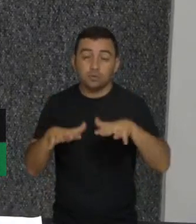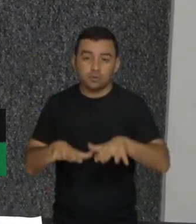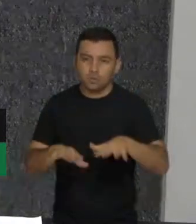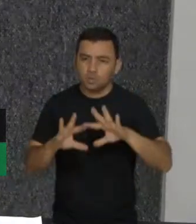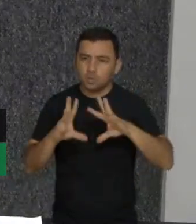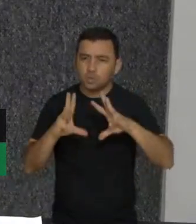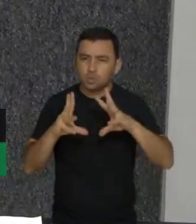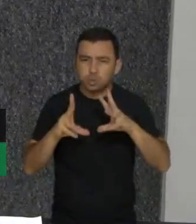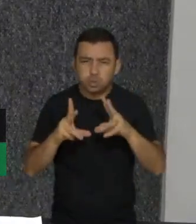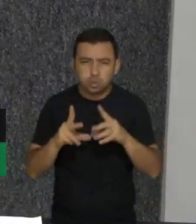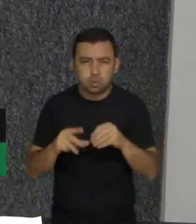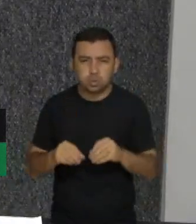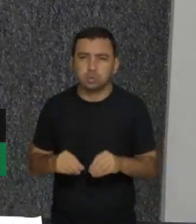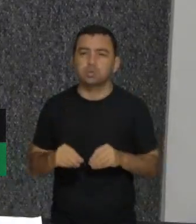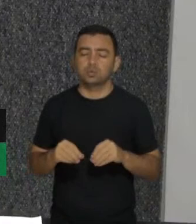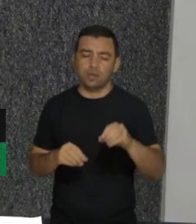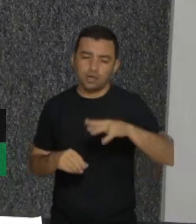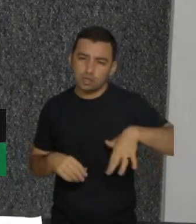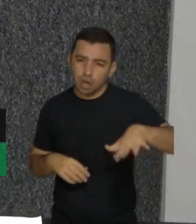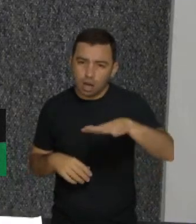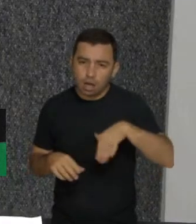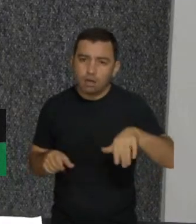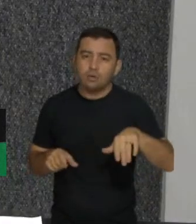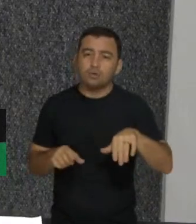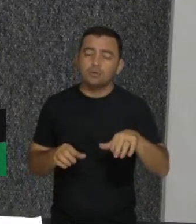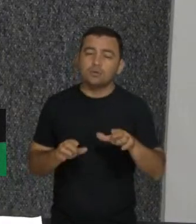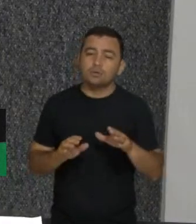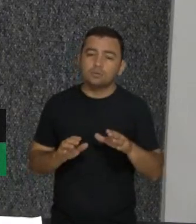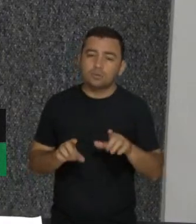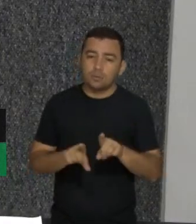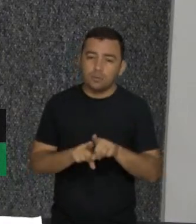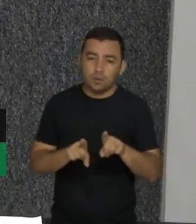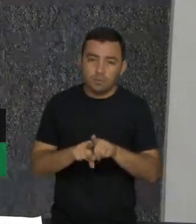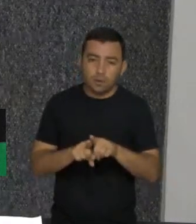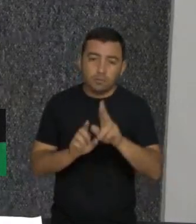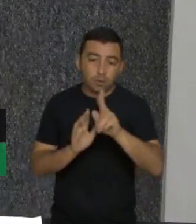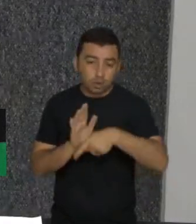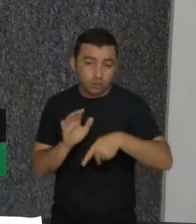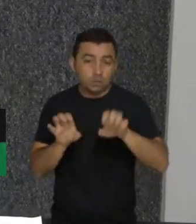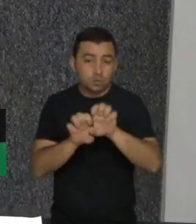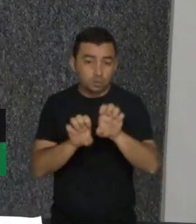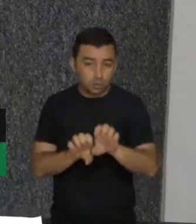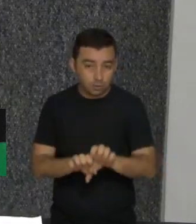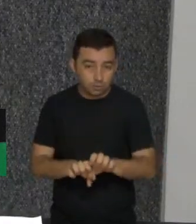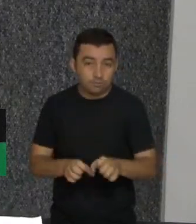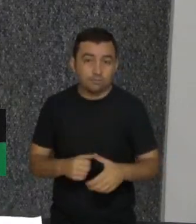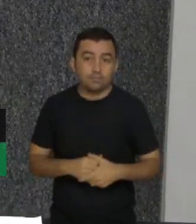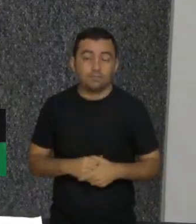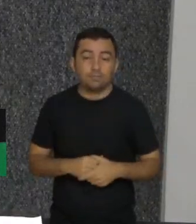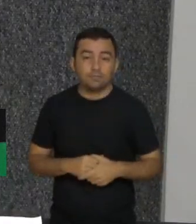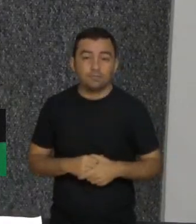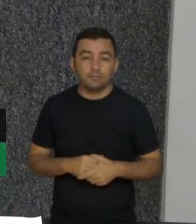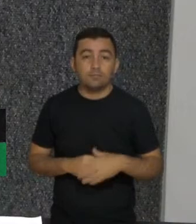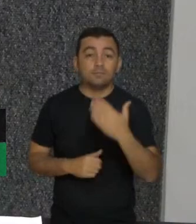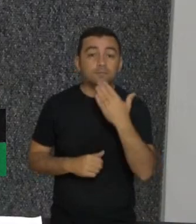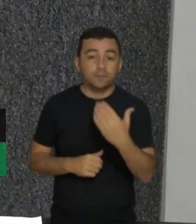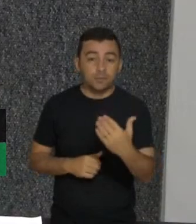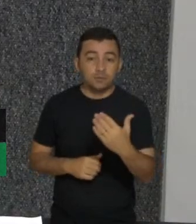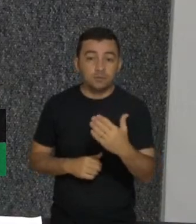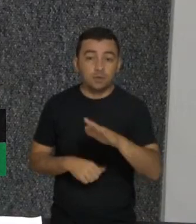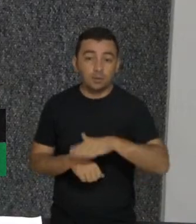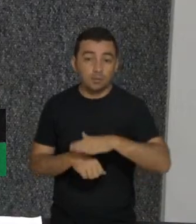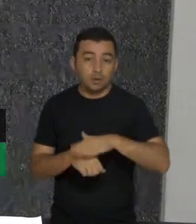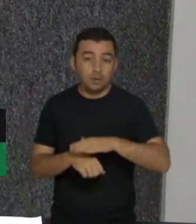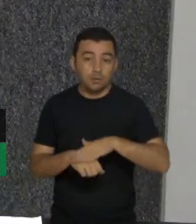região e para a qual já há terreno e projeto estrutural a solicitação do requerimento